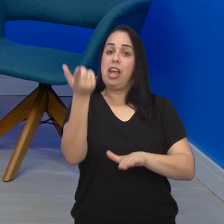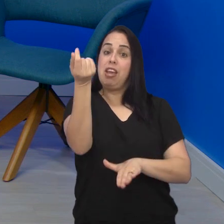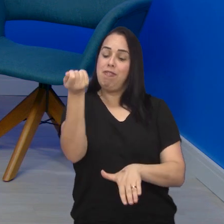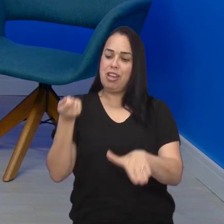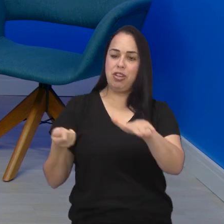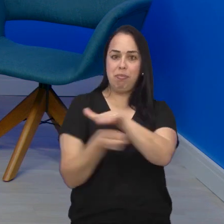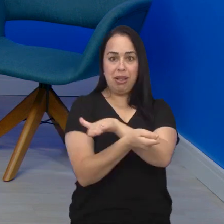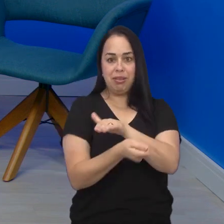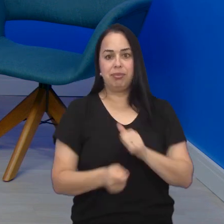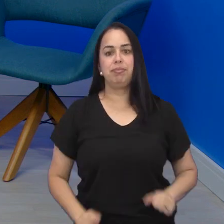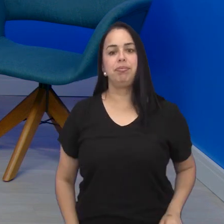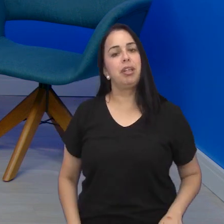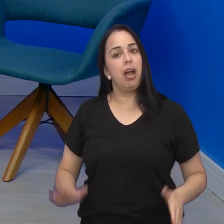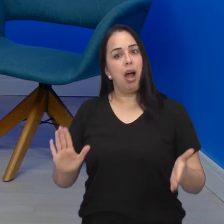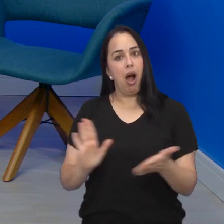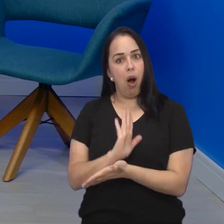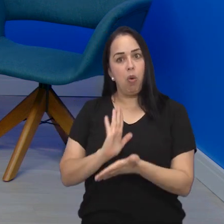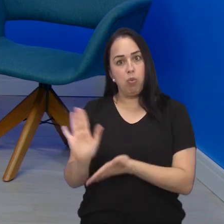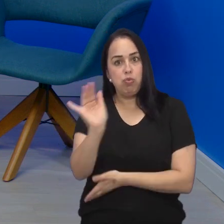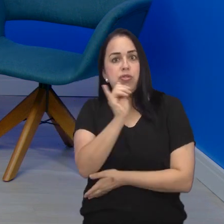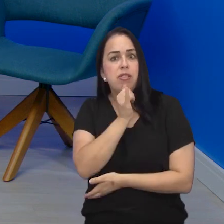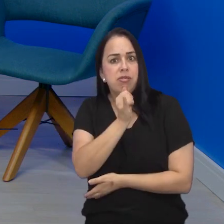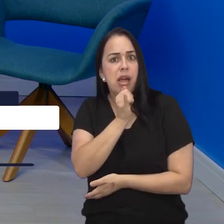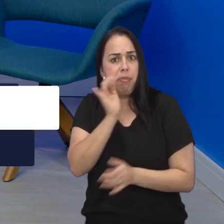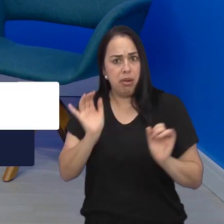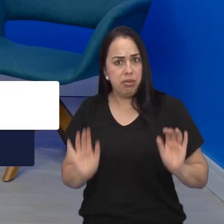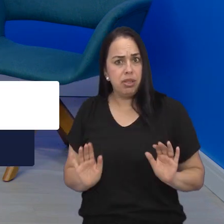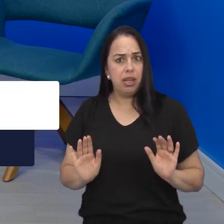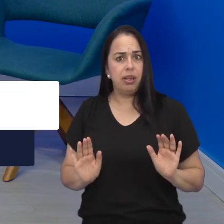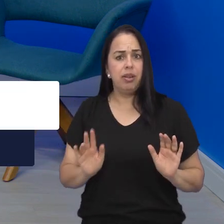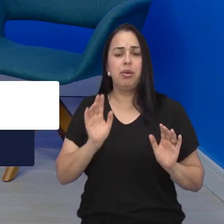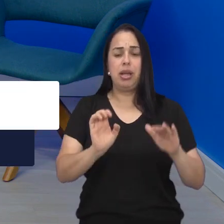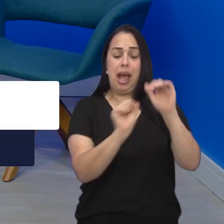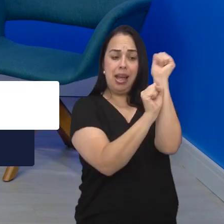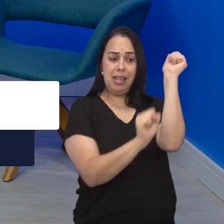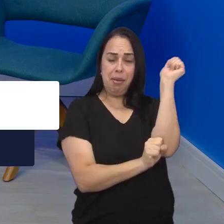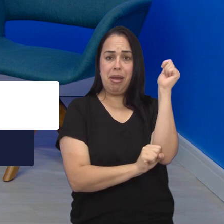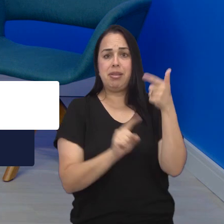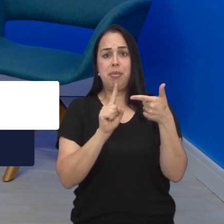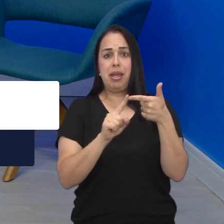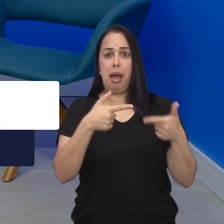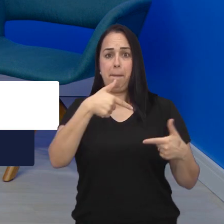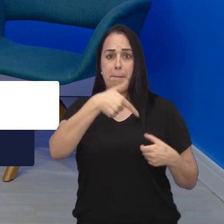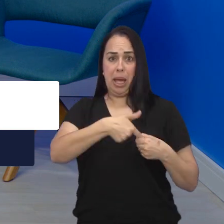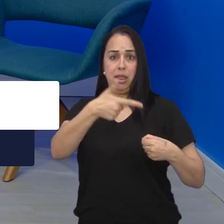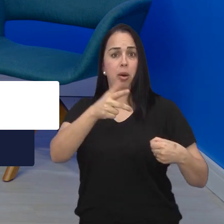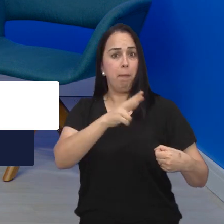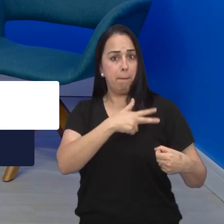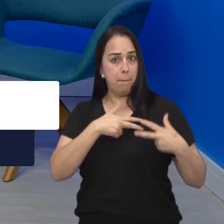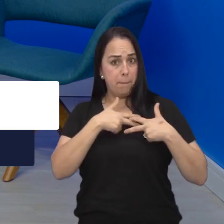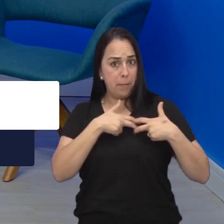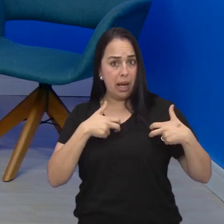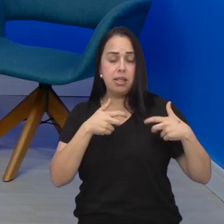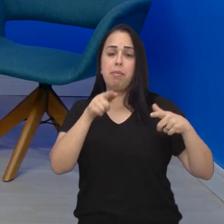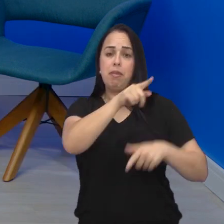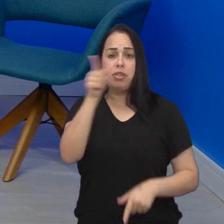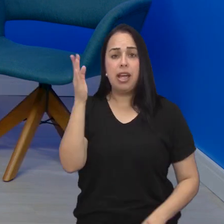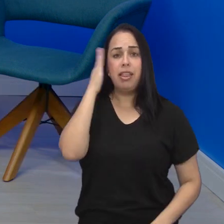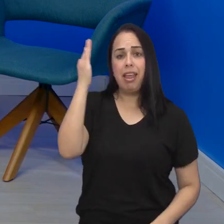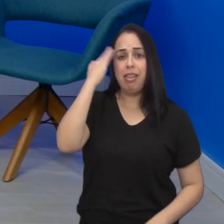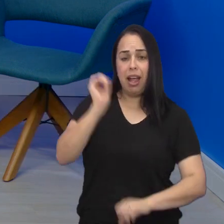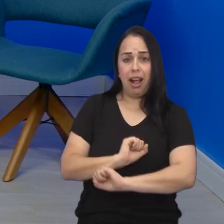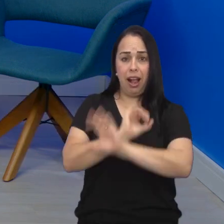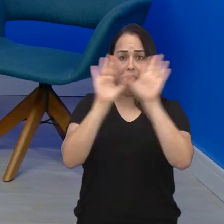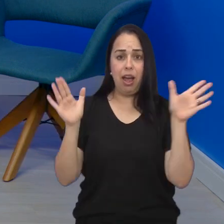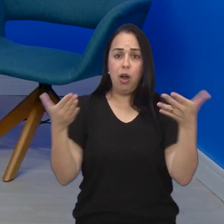mas trazer investimentos privados, né? E alguns exemplos dessa discussão recente são a Sabesp e a Petrobras. Para você entender como